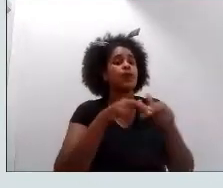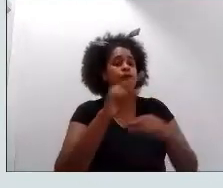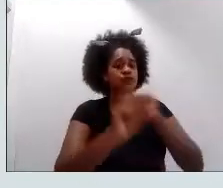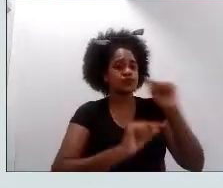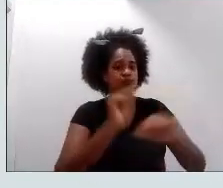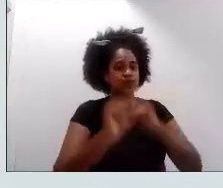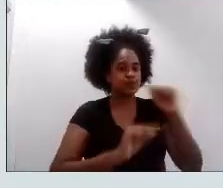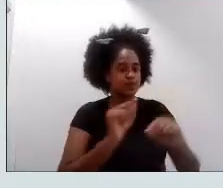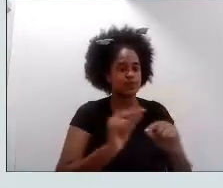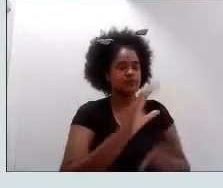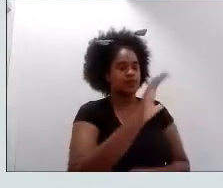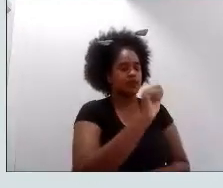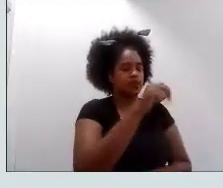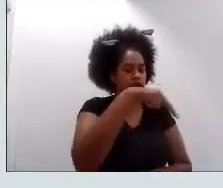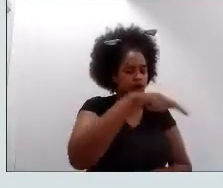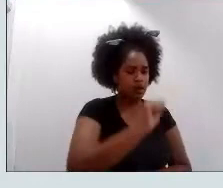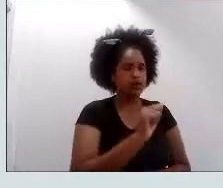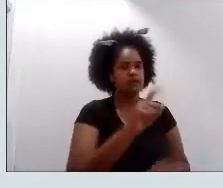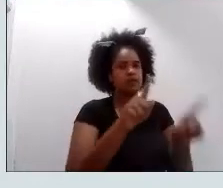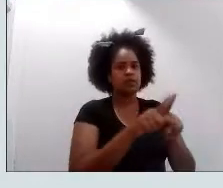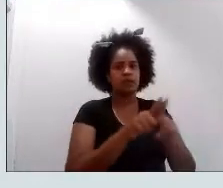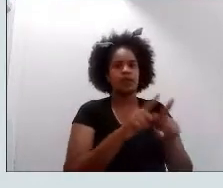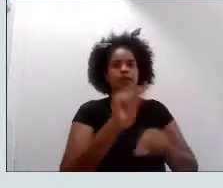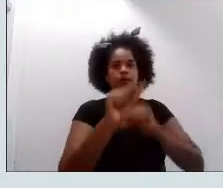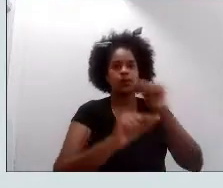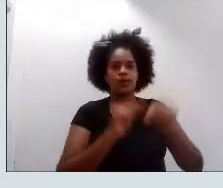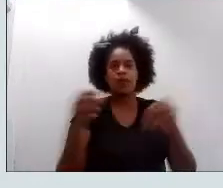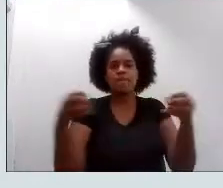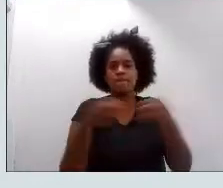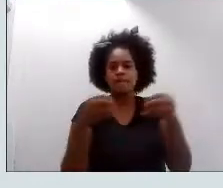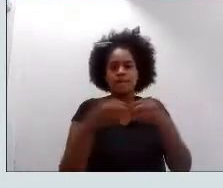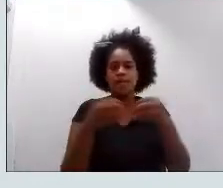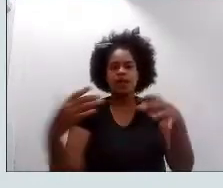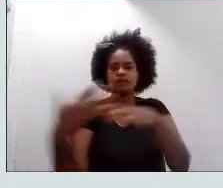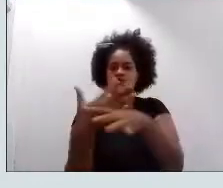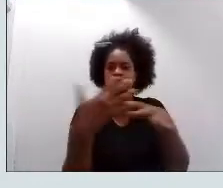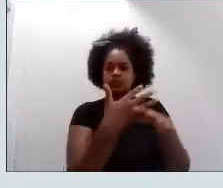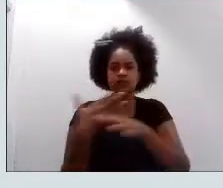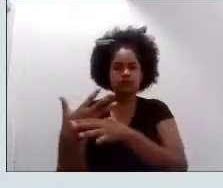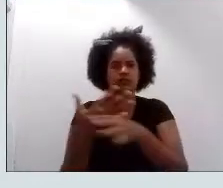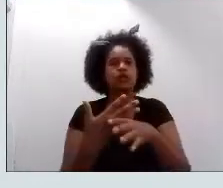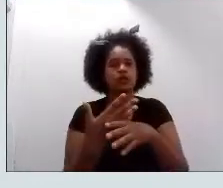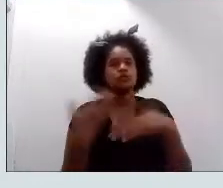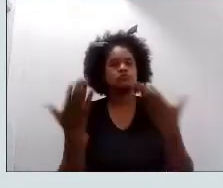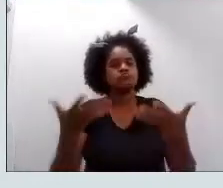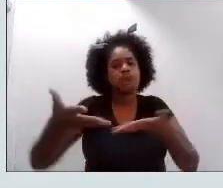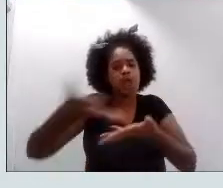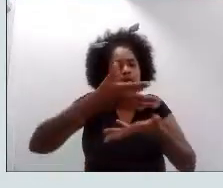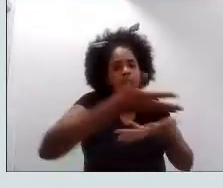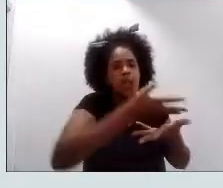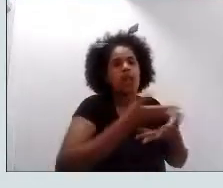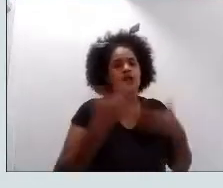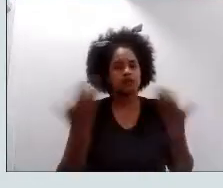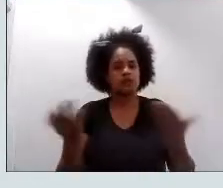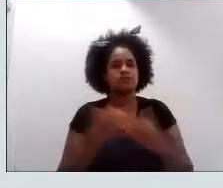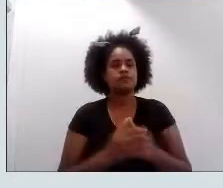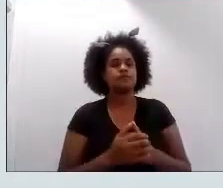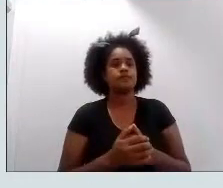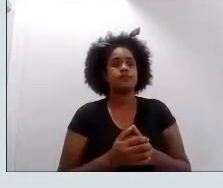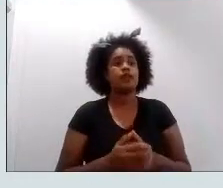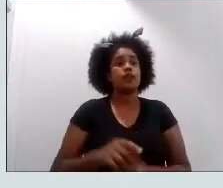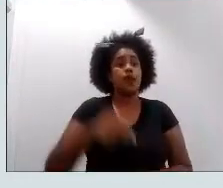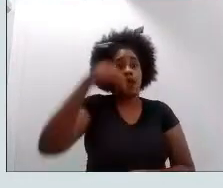capitania e a metrópole. E aí o donatário que fica responsável aqui pela capitania é o Duarte